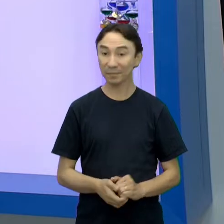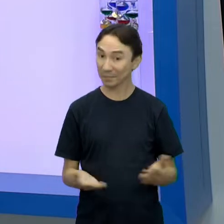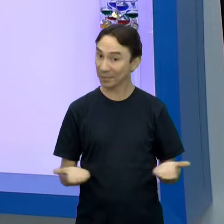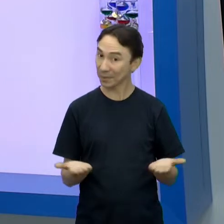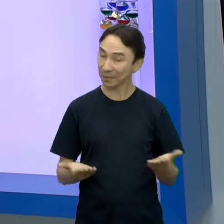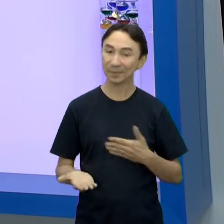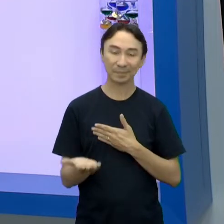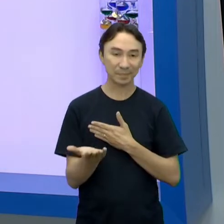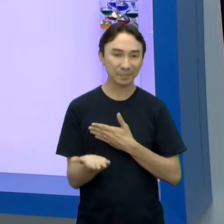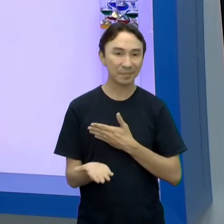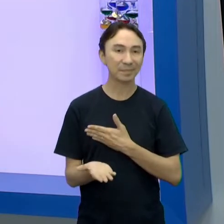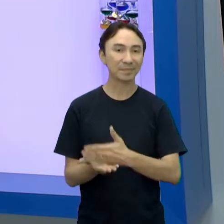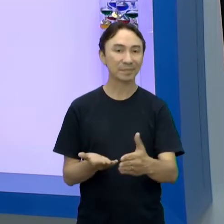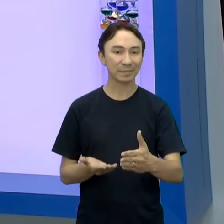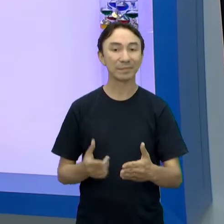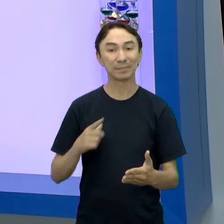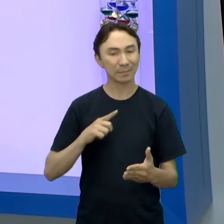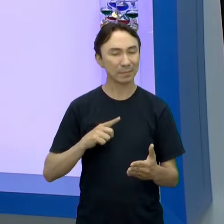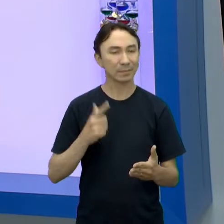Segura!